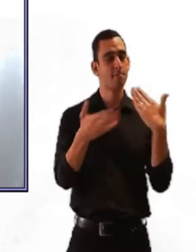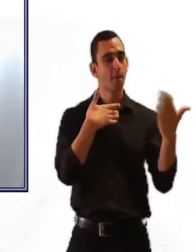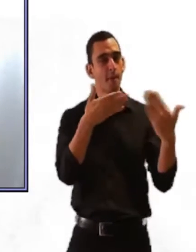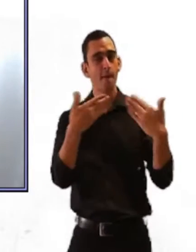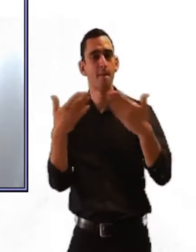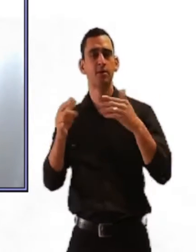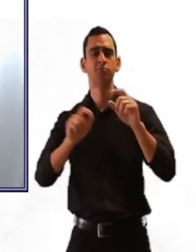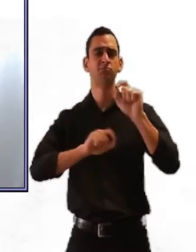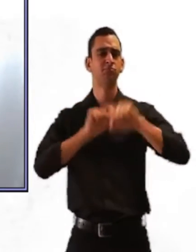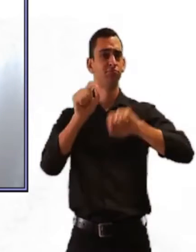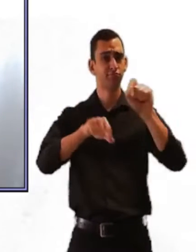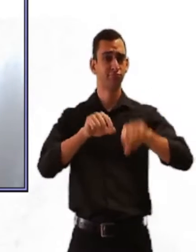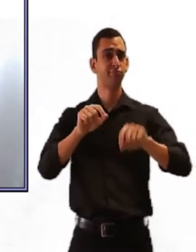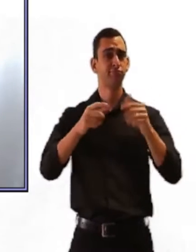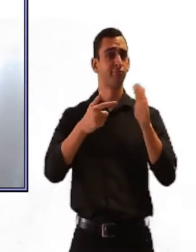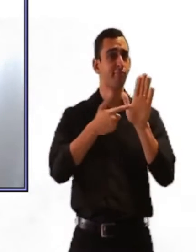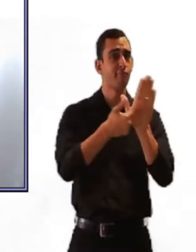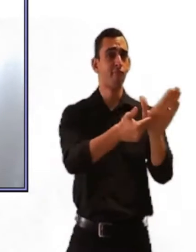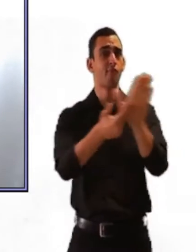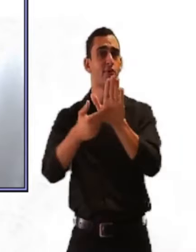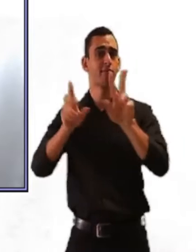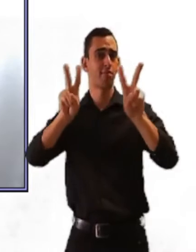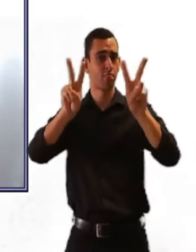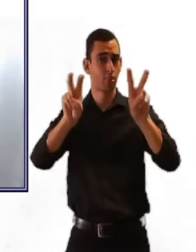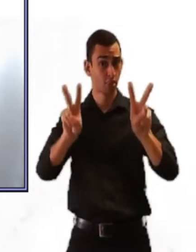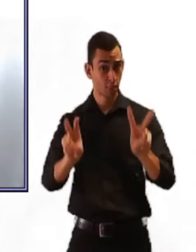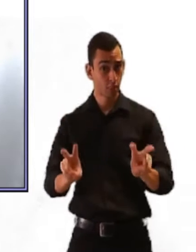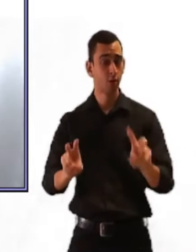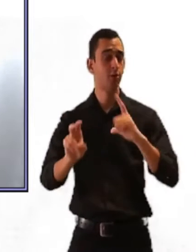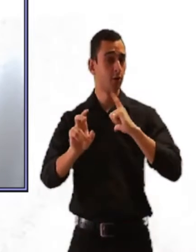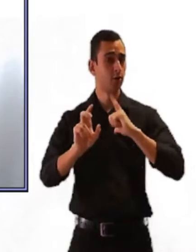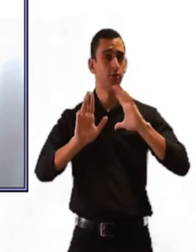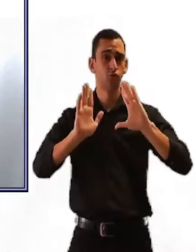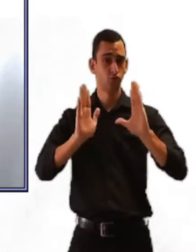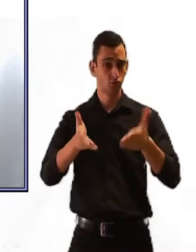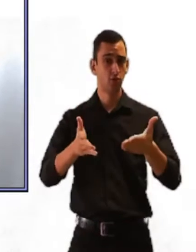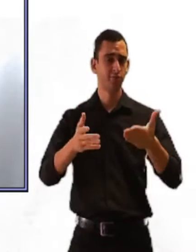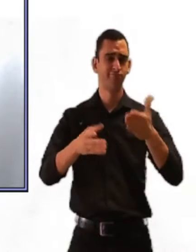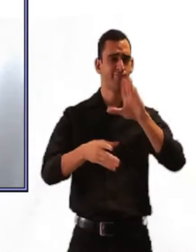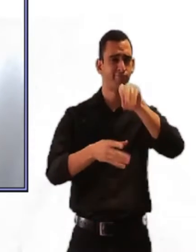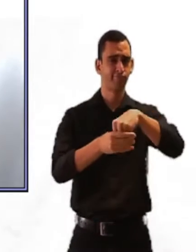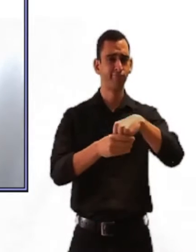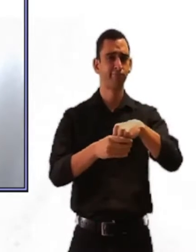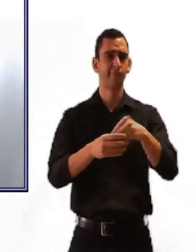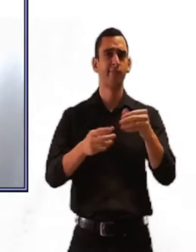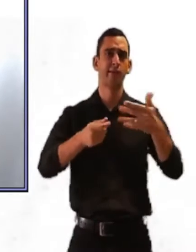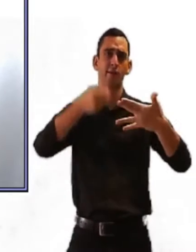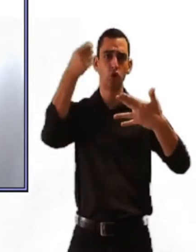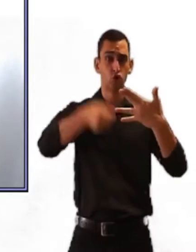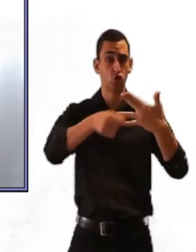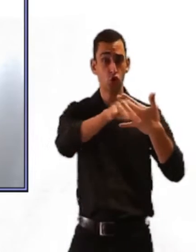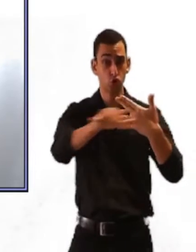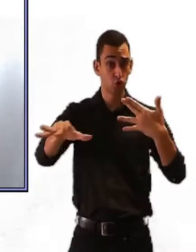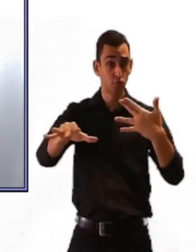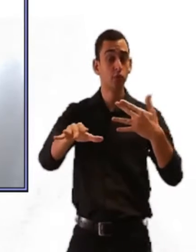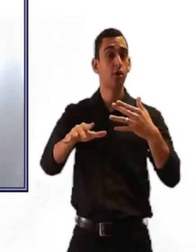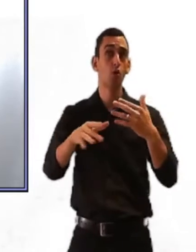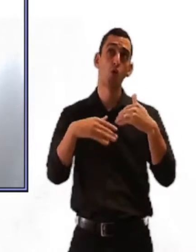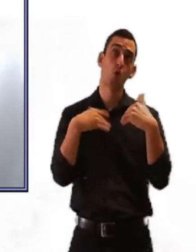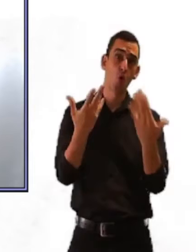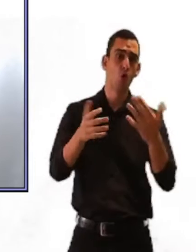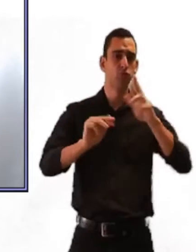apresentar, problematizar alguns temas que a gente verifica tanto na doutrina como na jurisprudência alguns